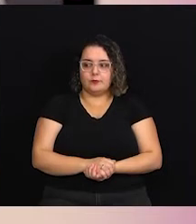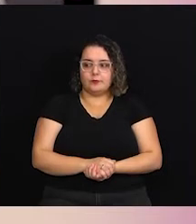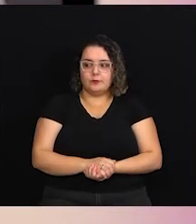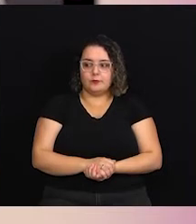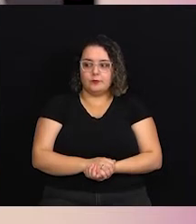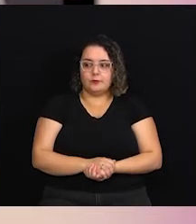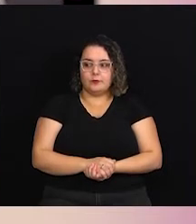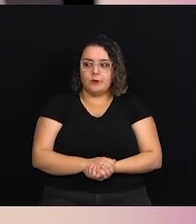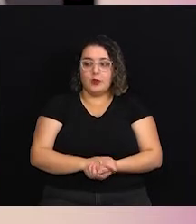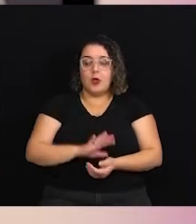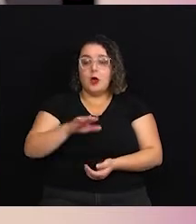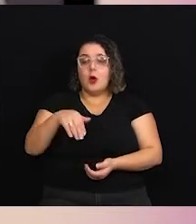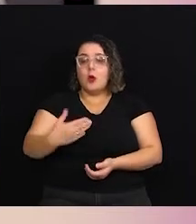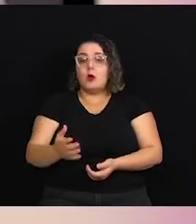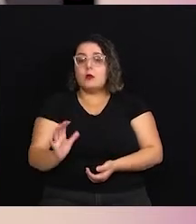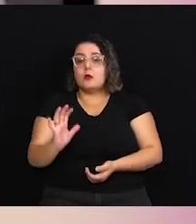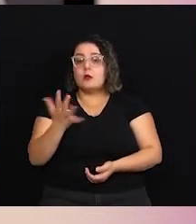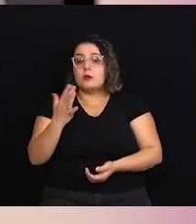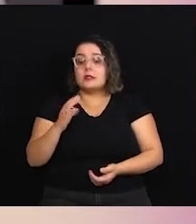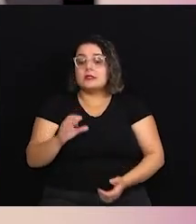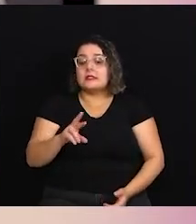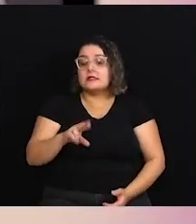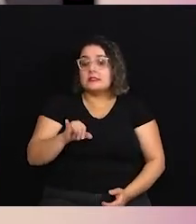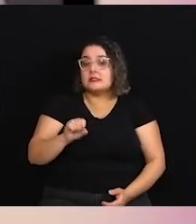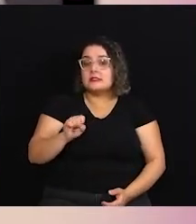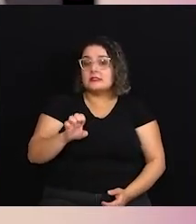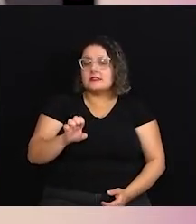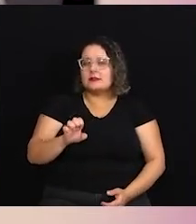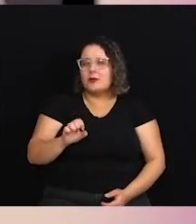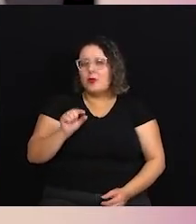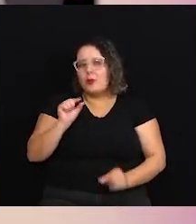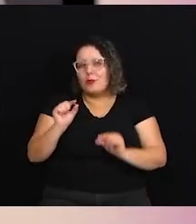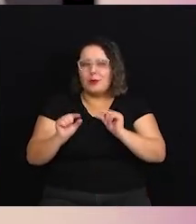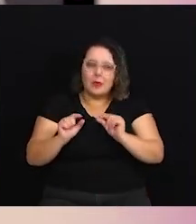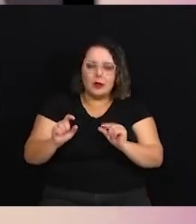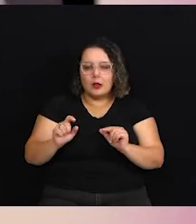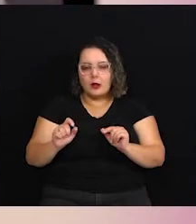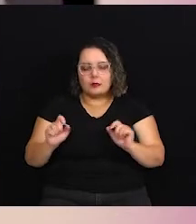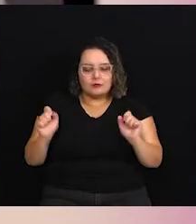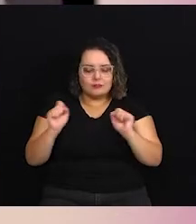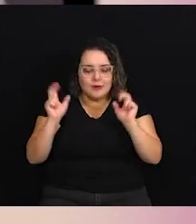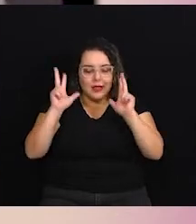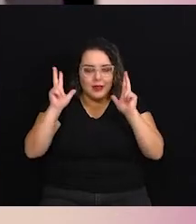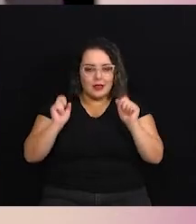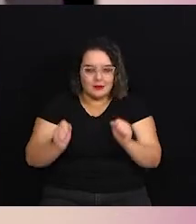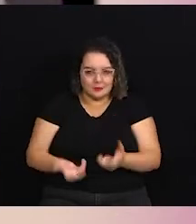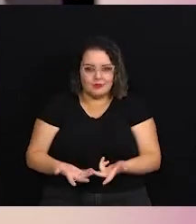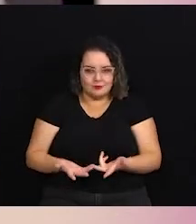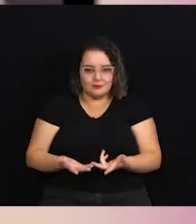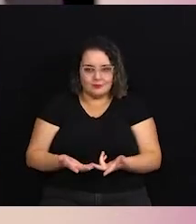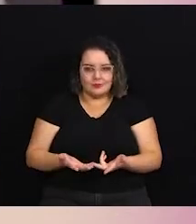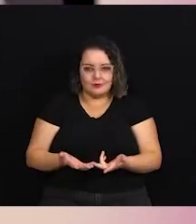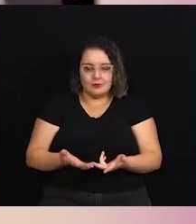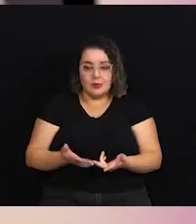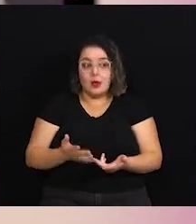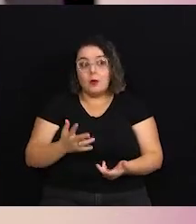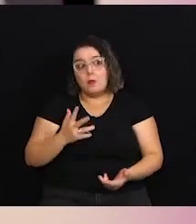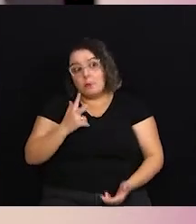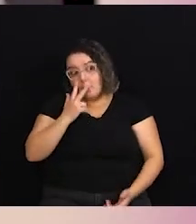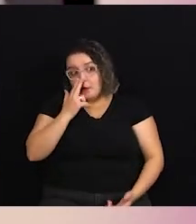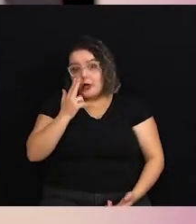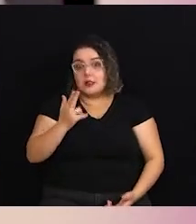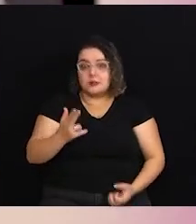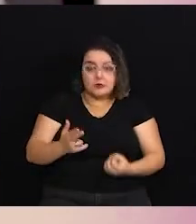um prenúncio das crises E com isso servir como um pequeno alarme né então aparece que tem